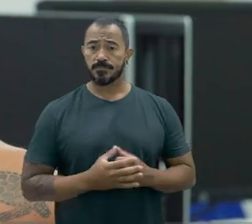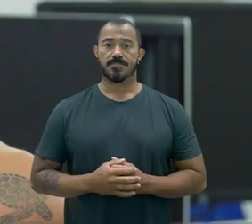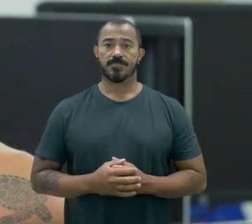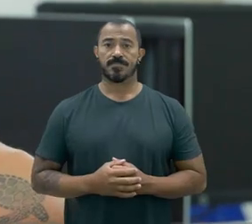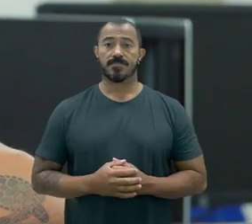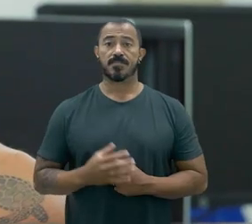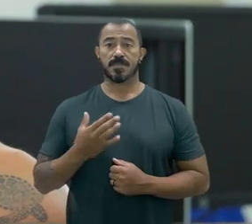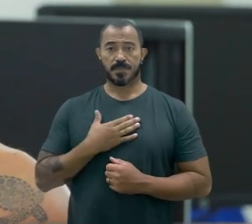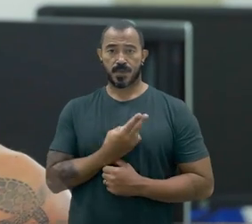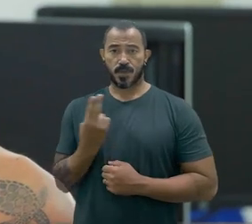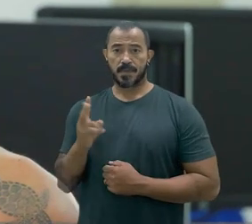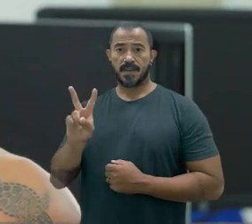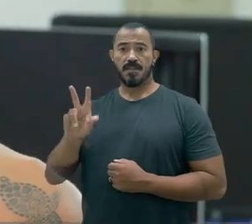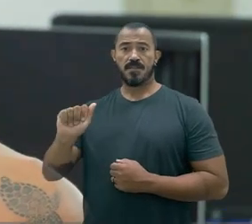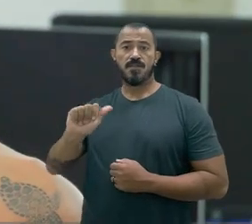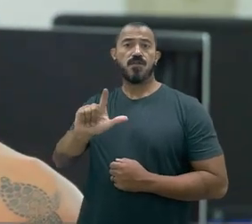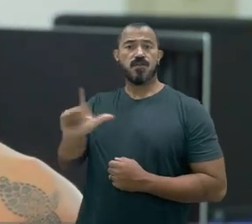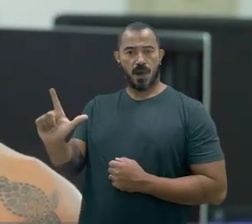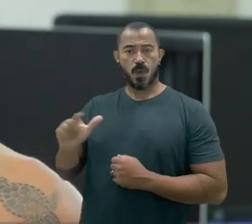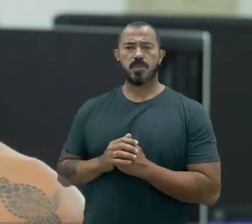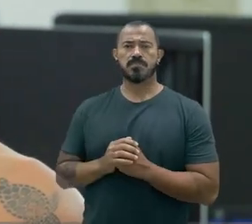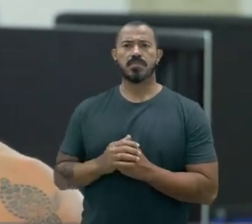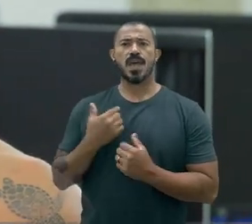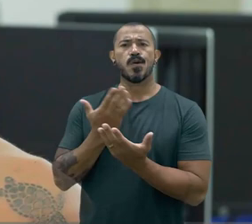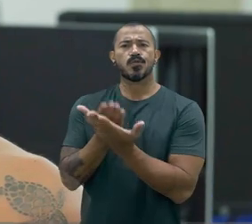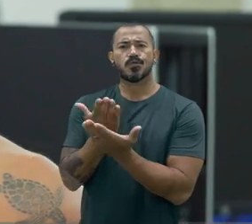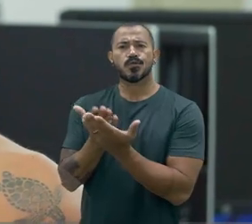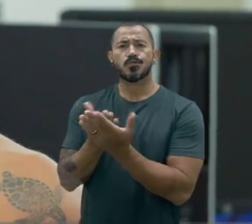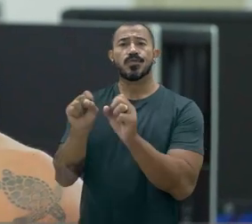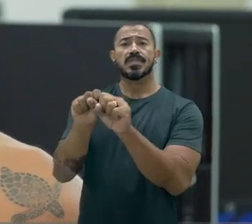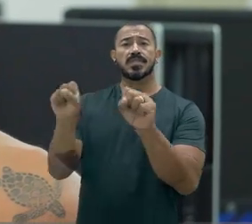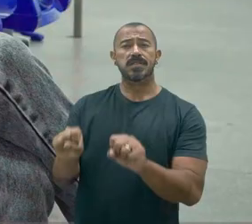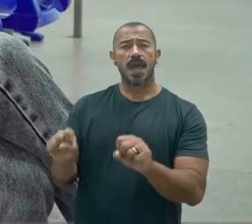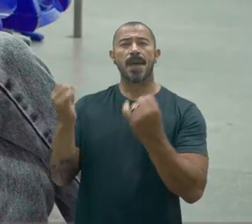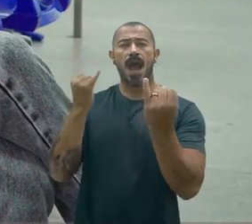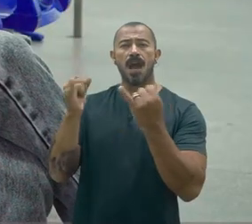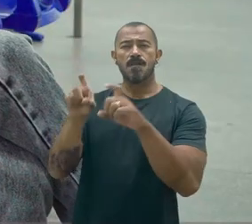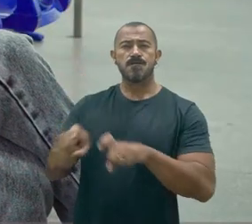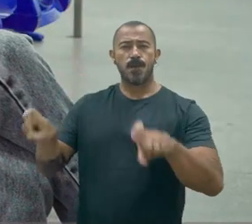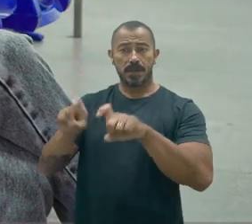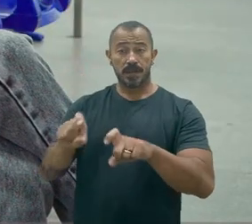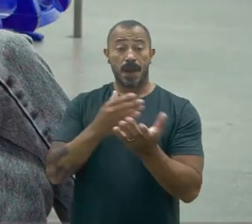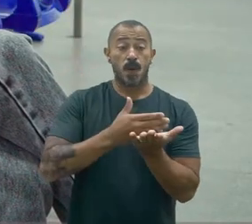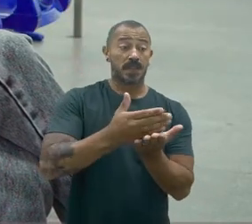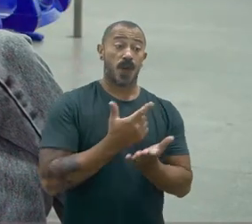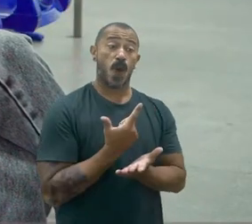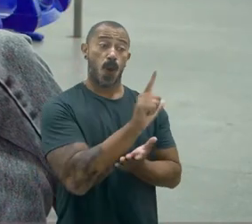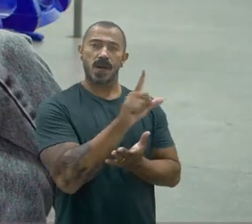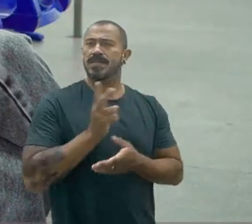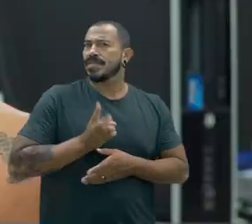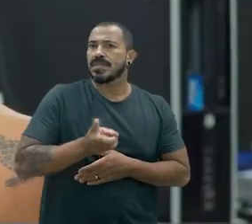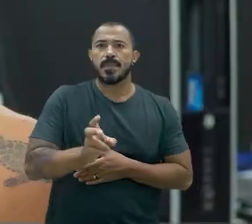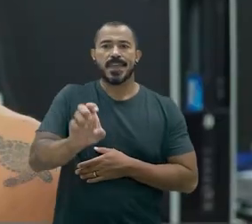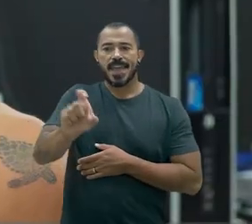Sou Val Candeia. Eu faço sistemas de informação, mas eu comecei aqui com mecatrônica. Exatas. Sempre vem exatas na